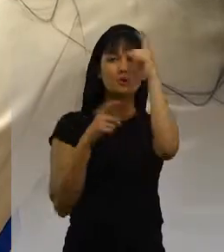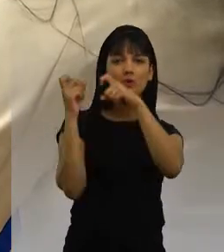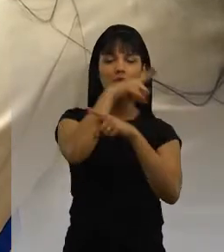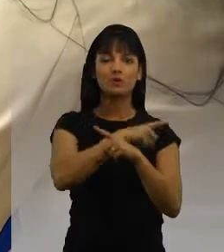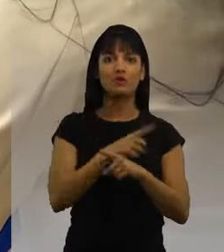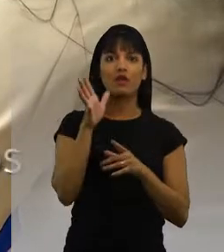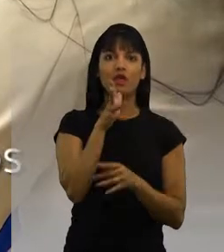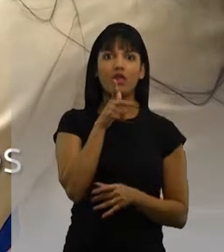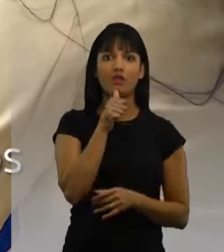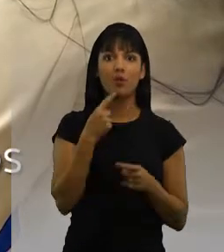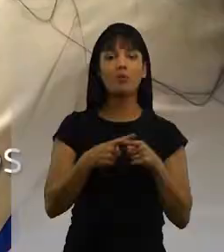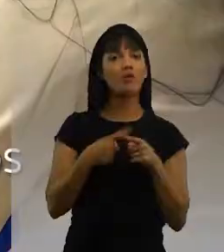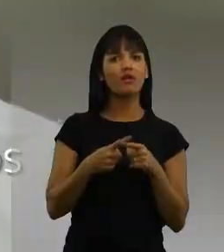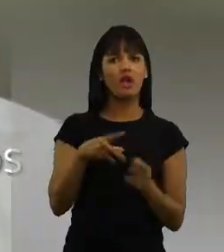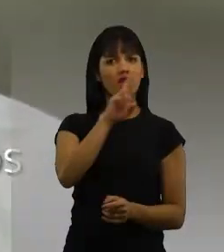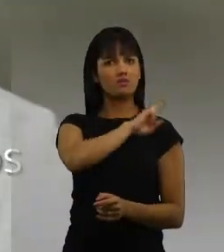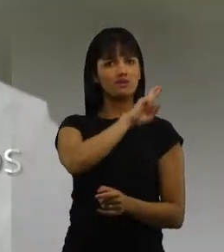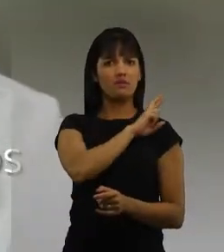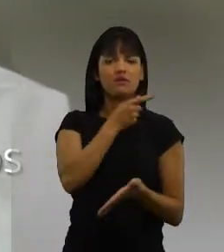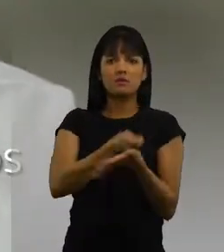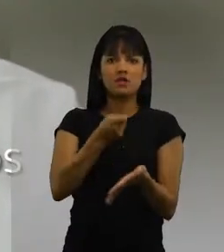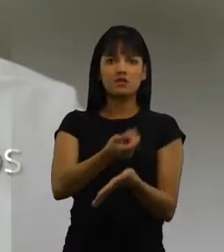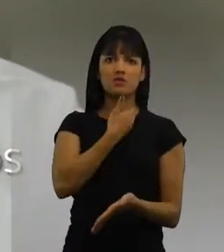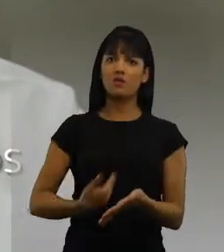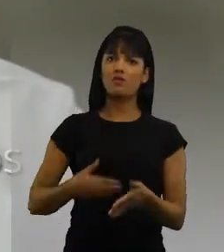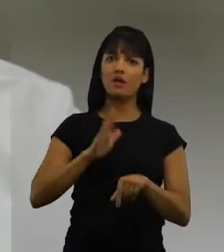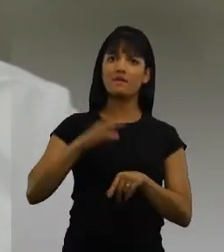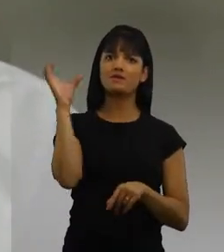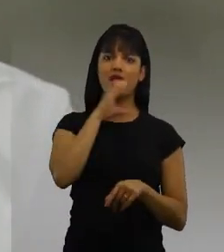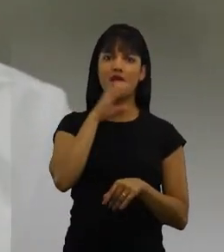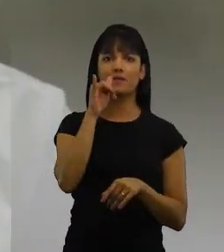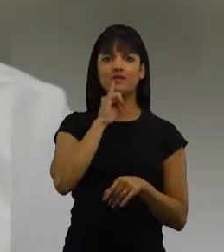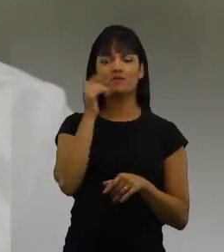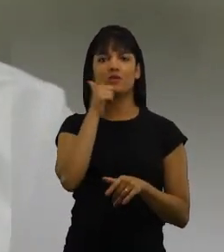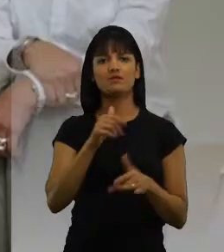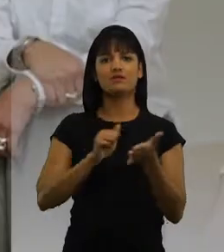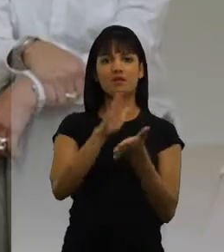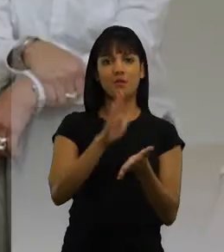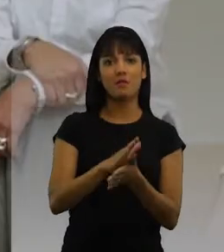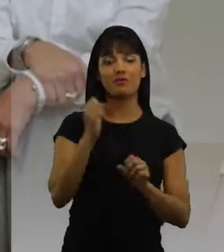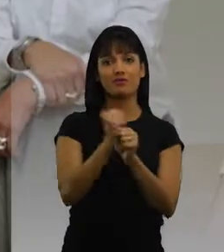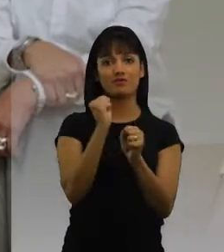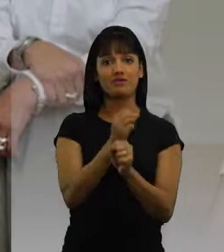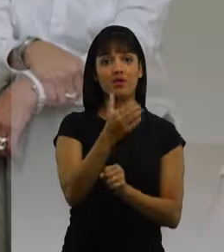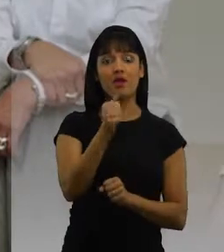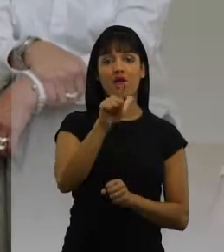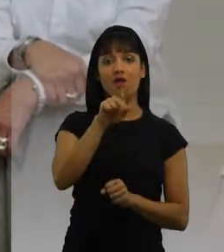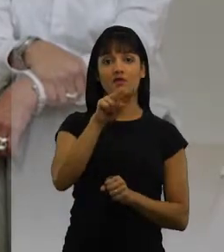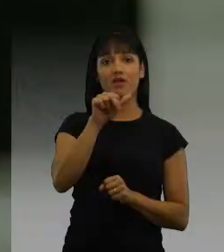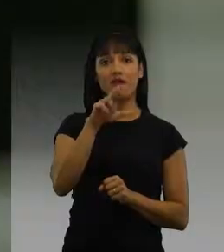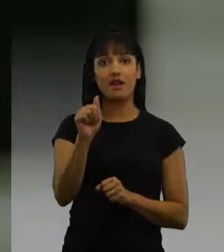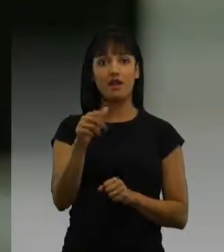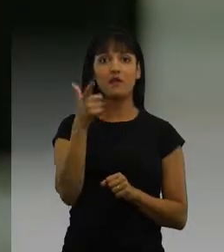verdade, a obrigação do governo é agilizar os procedimentos de uma autorização de construção, de um alvará, para criar um